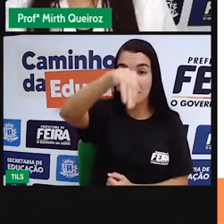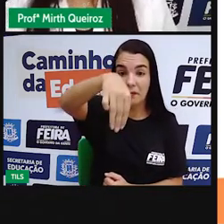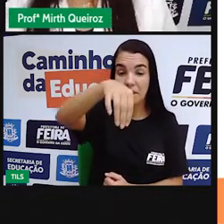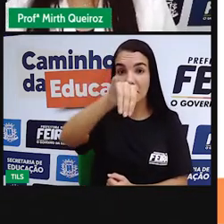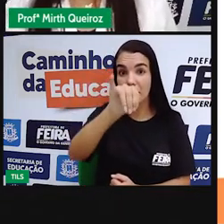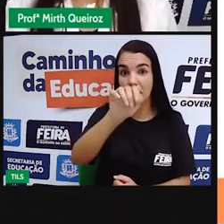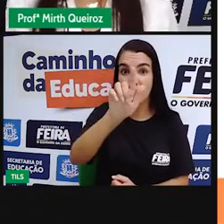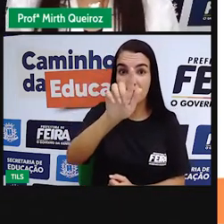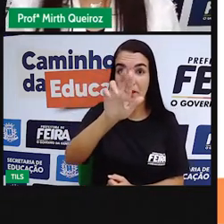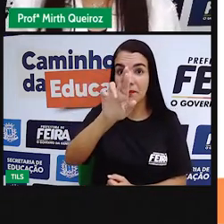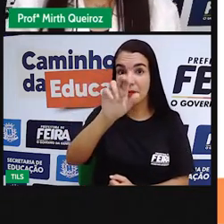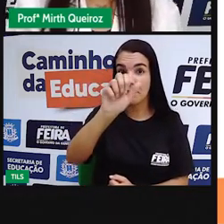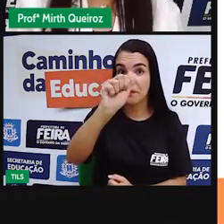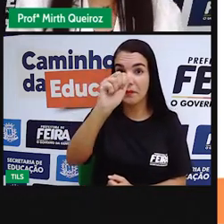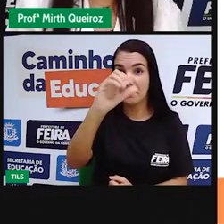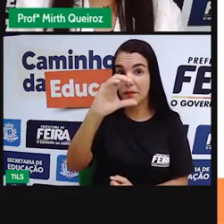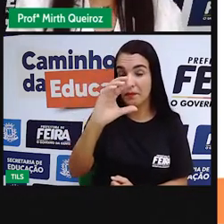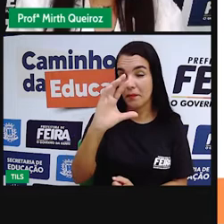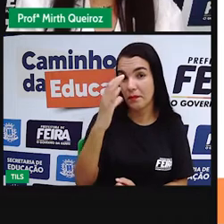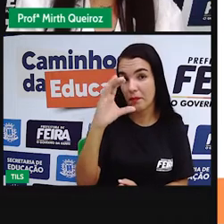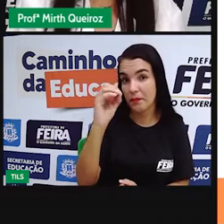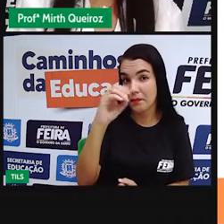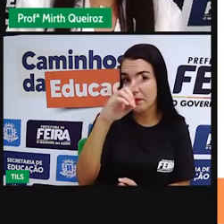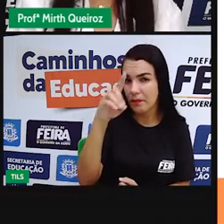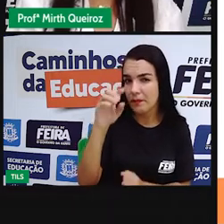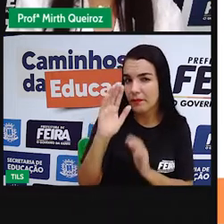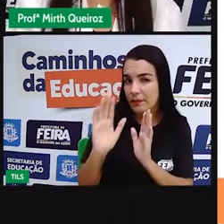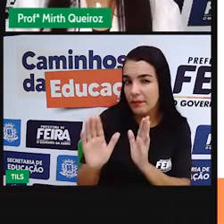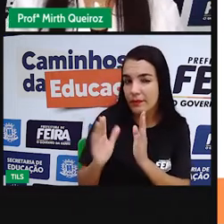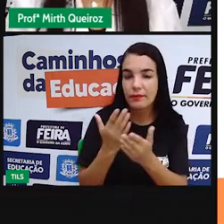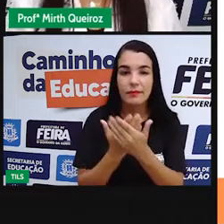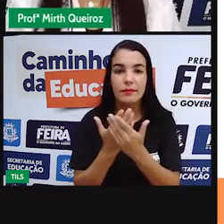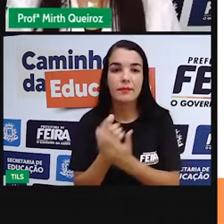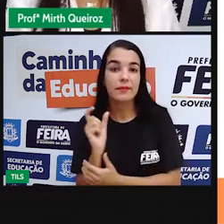é emigração? Imigração, imigração.